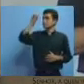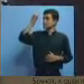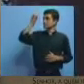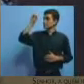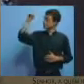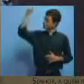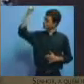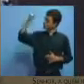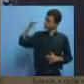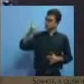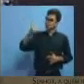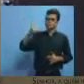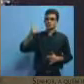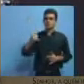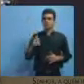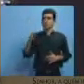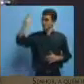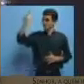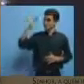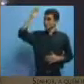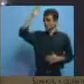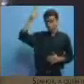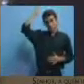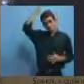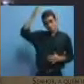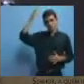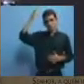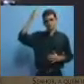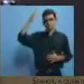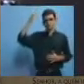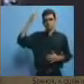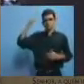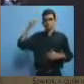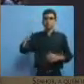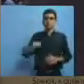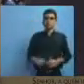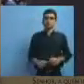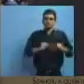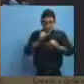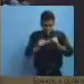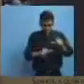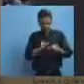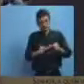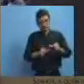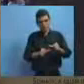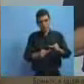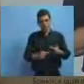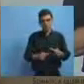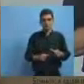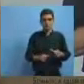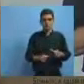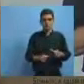Espírito, dos quatro ventos, soprar sobre esses mortos para que possam